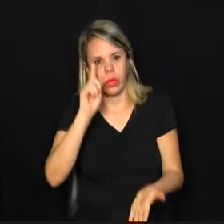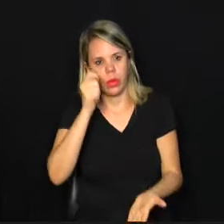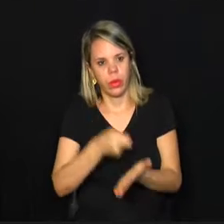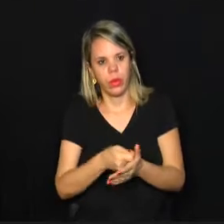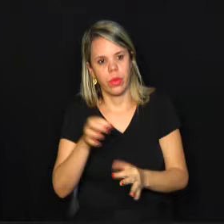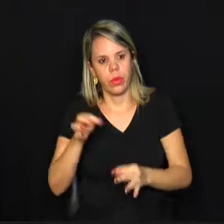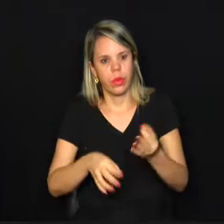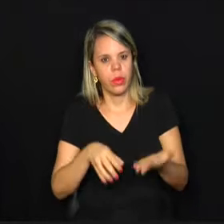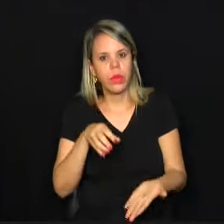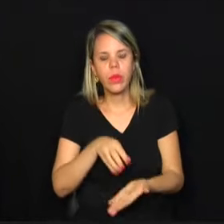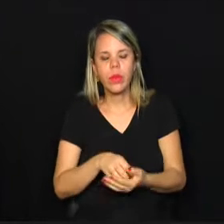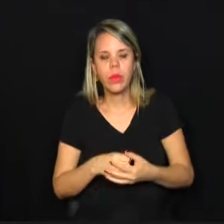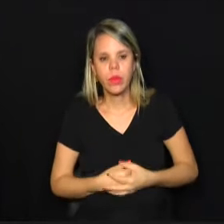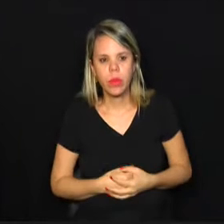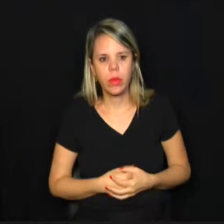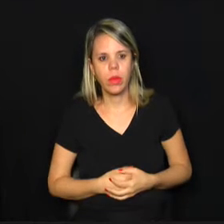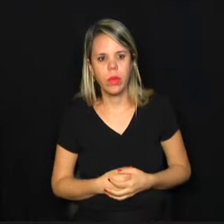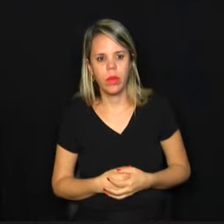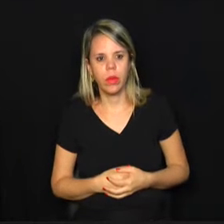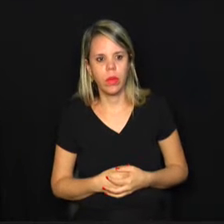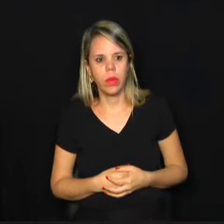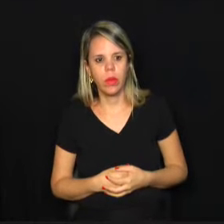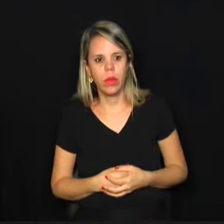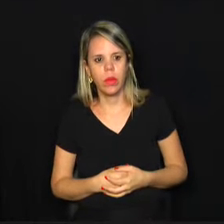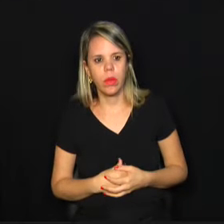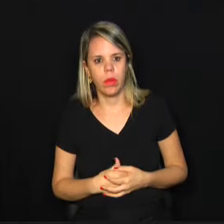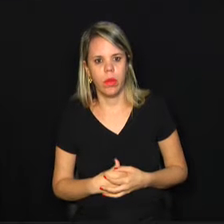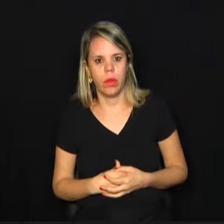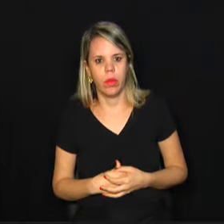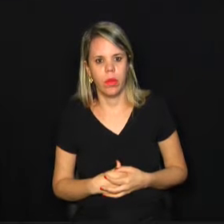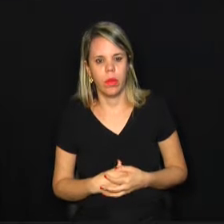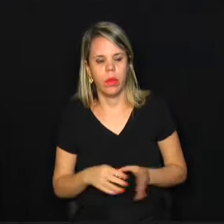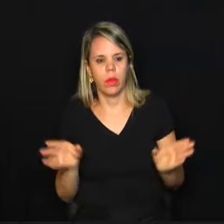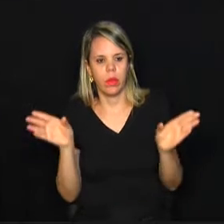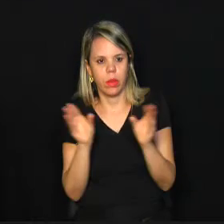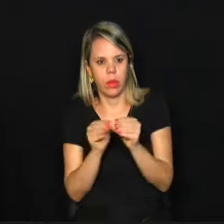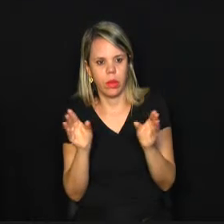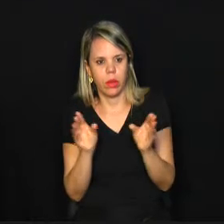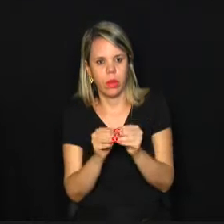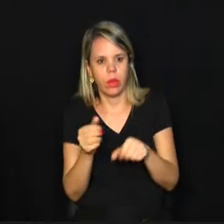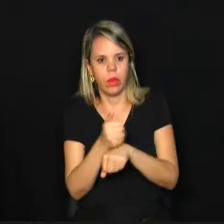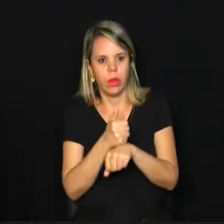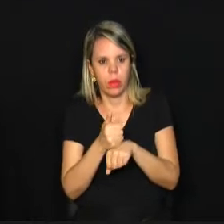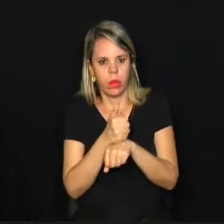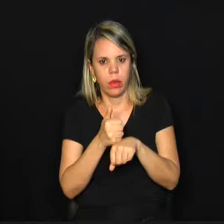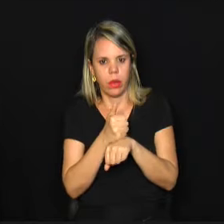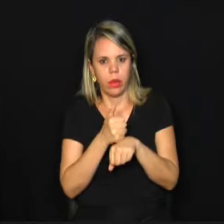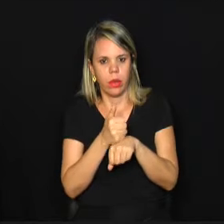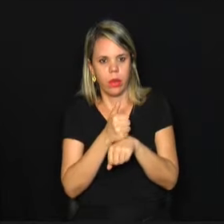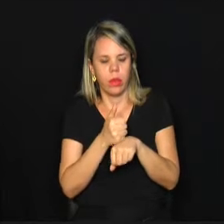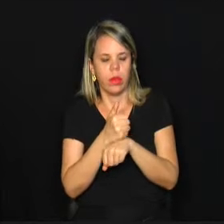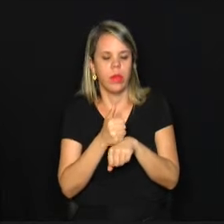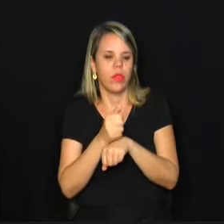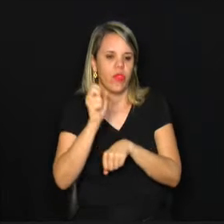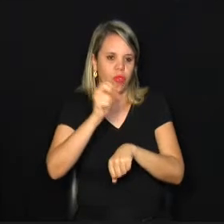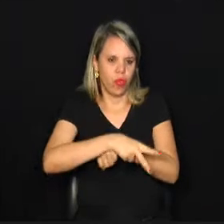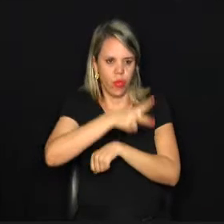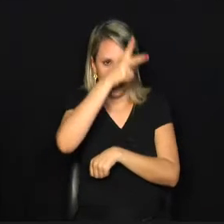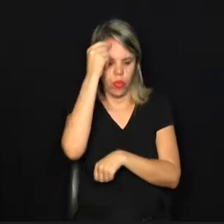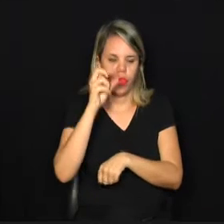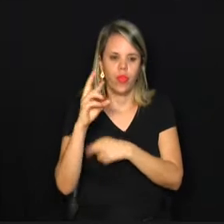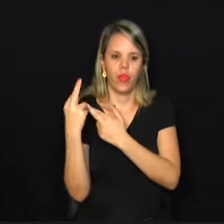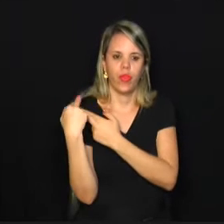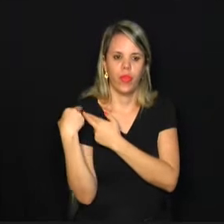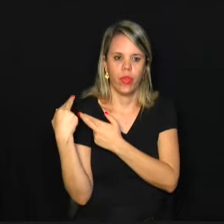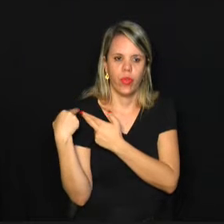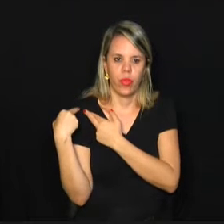judicial. Então, foi bem definido que cargos em comissão somente seriam atribuições próprias